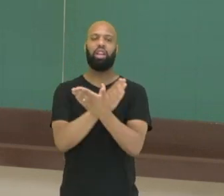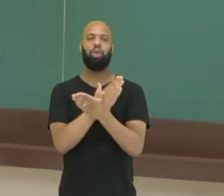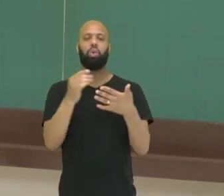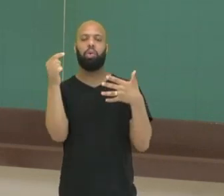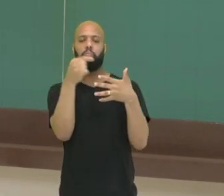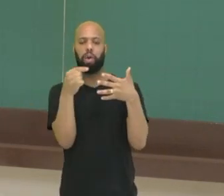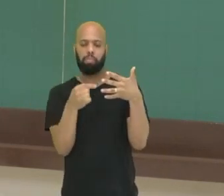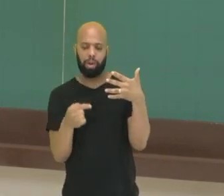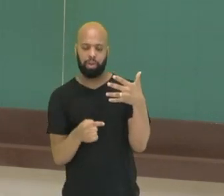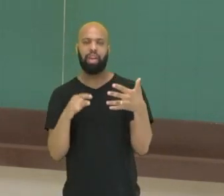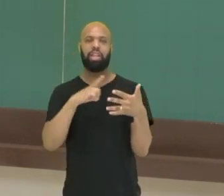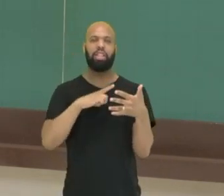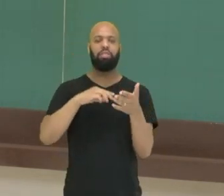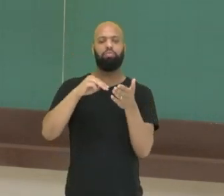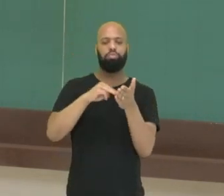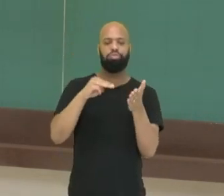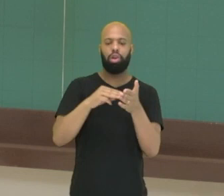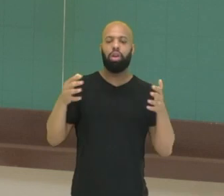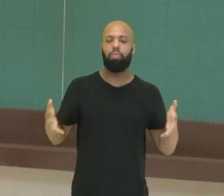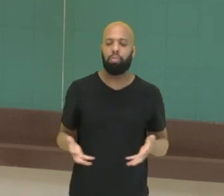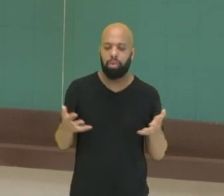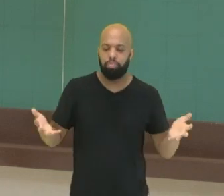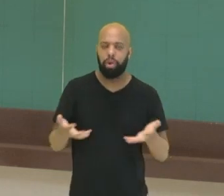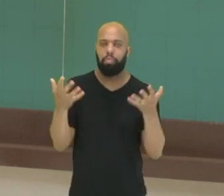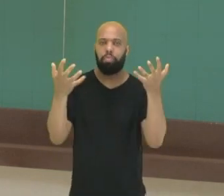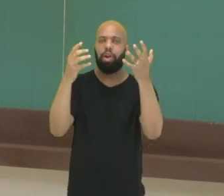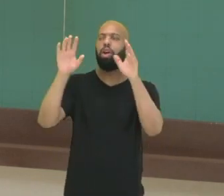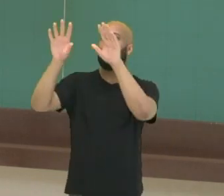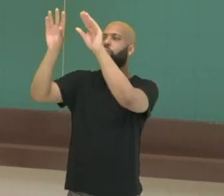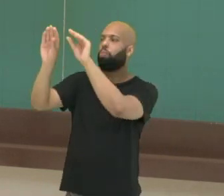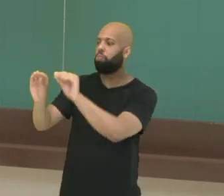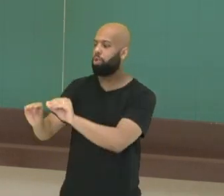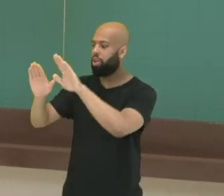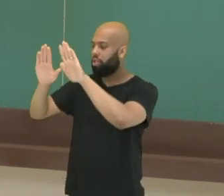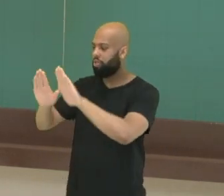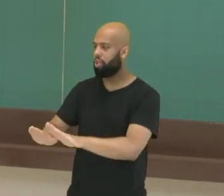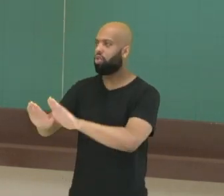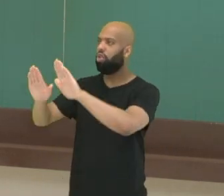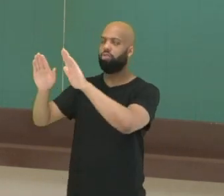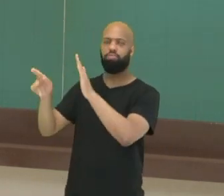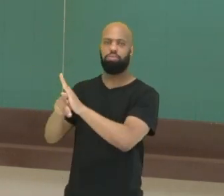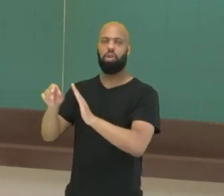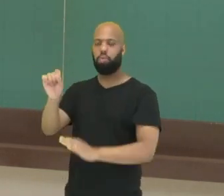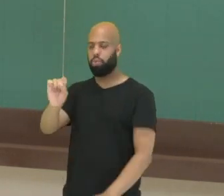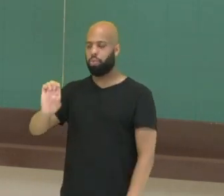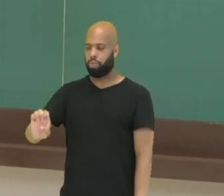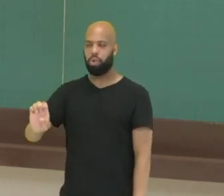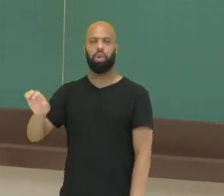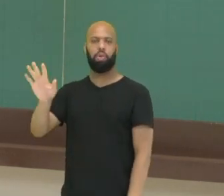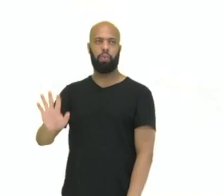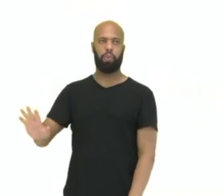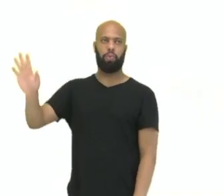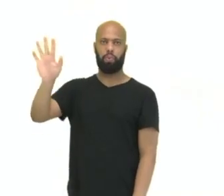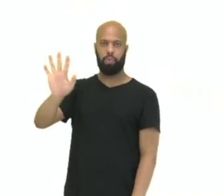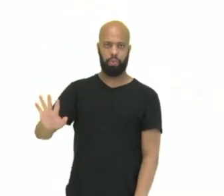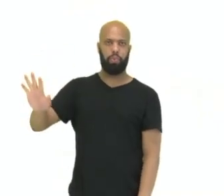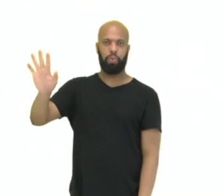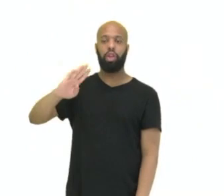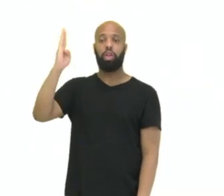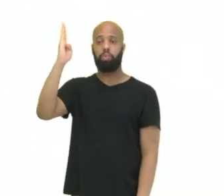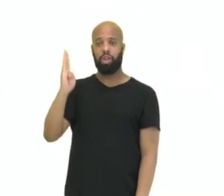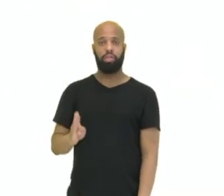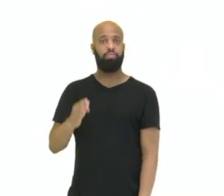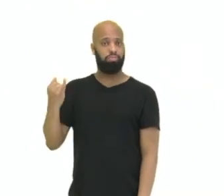alguns dos fatores, dos motivos que impulsionaram essa ocupação ali da região Sudeste do Brasil e que